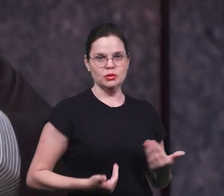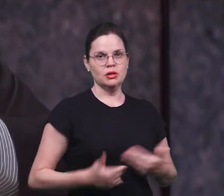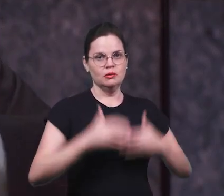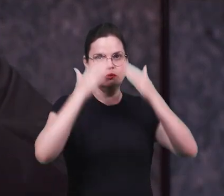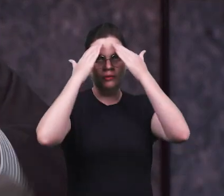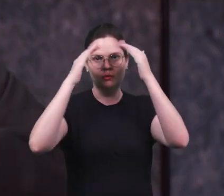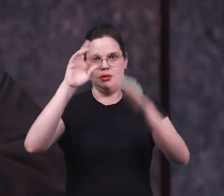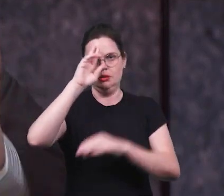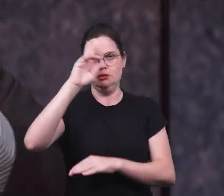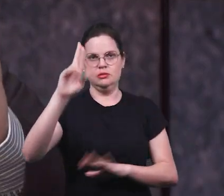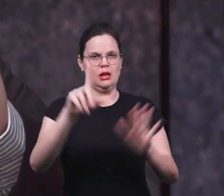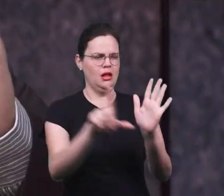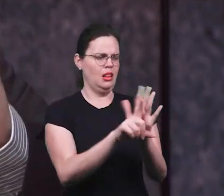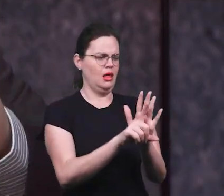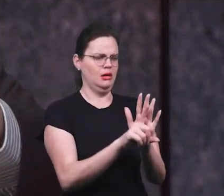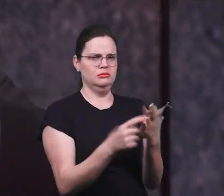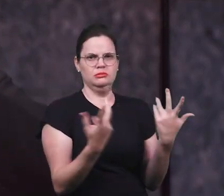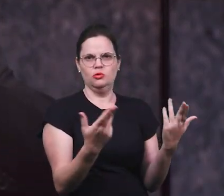Era lei.